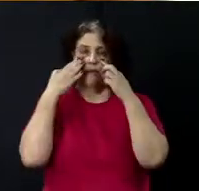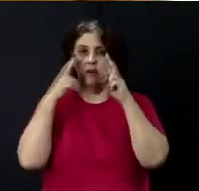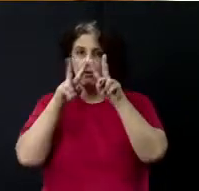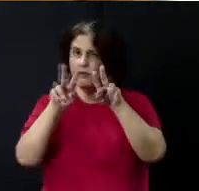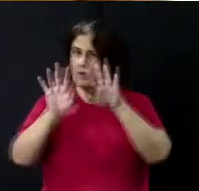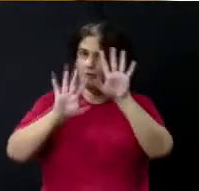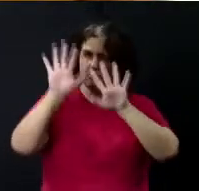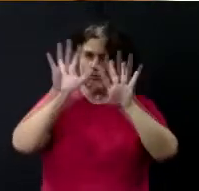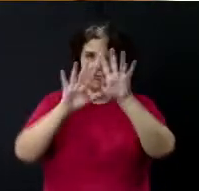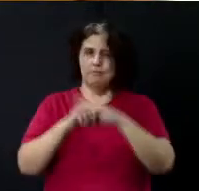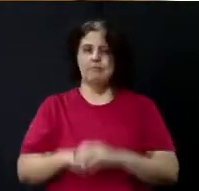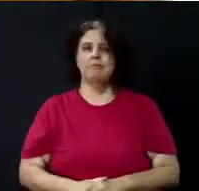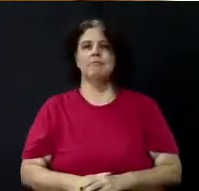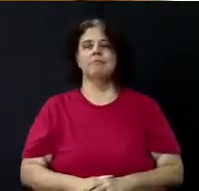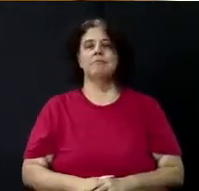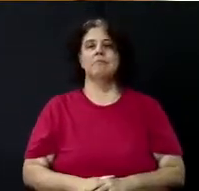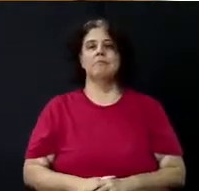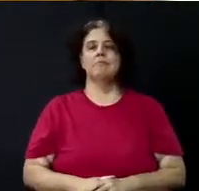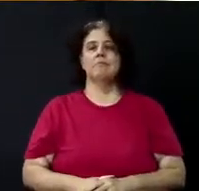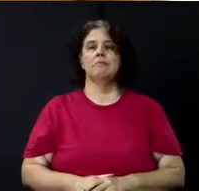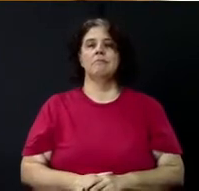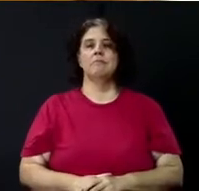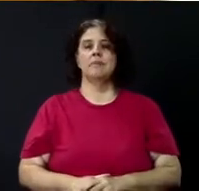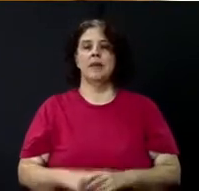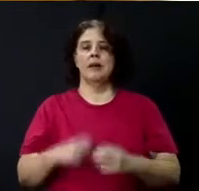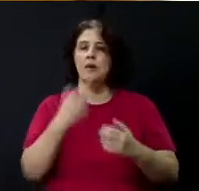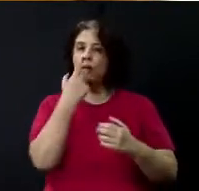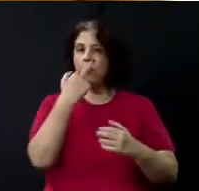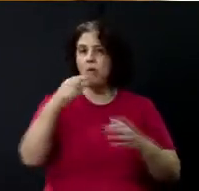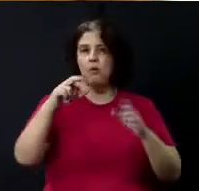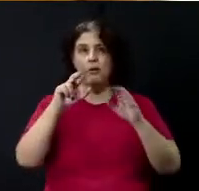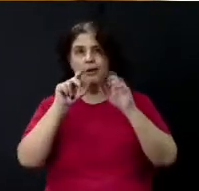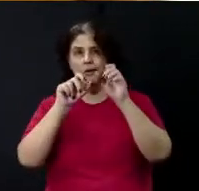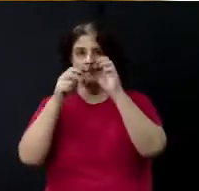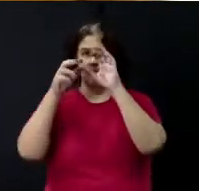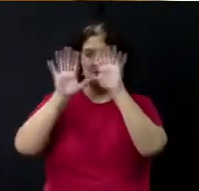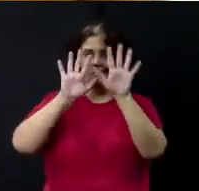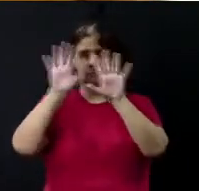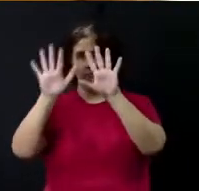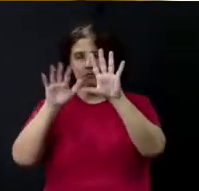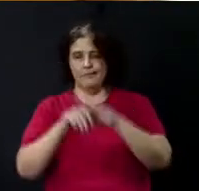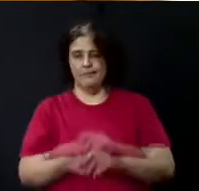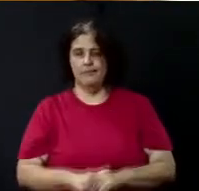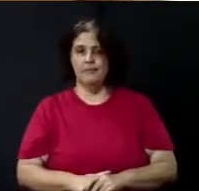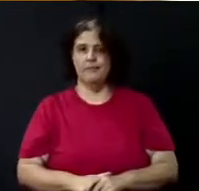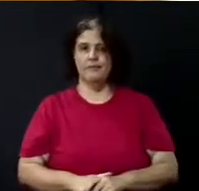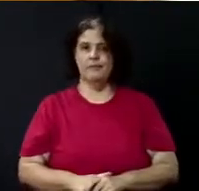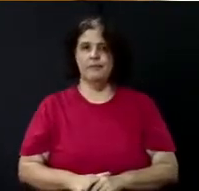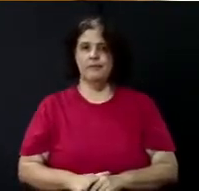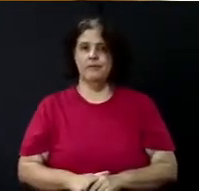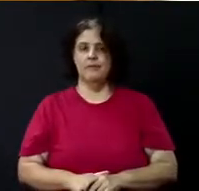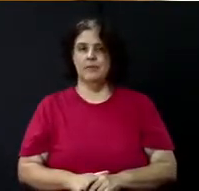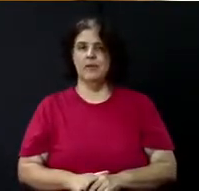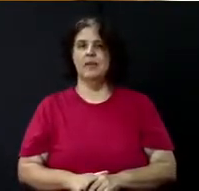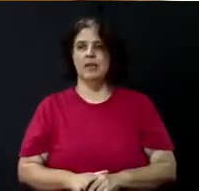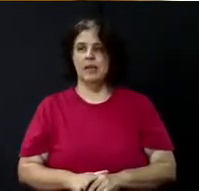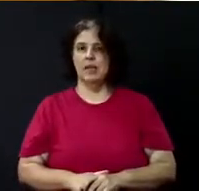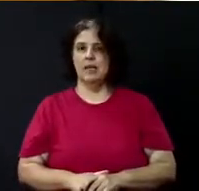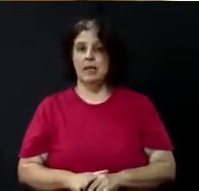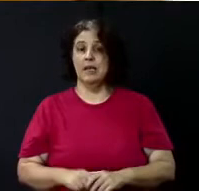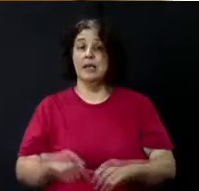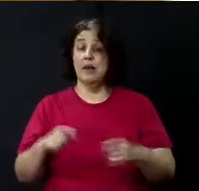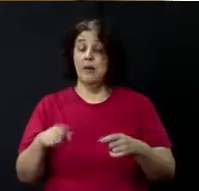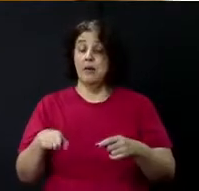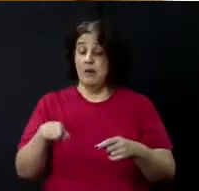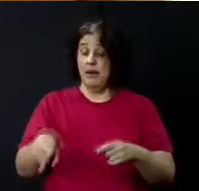como é que faz? A causa é a seguinte: pecado. Pecou, foi condenado a viver